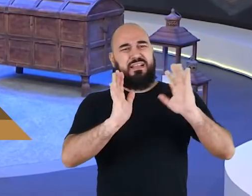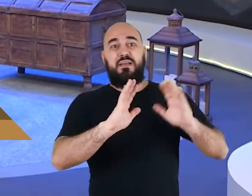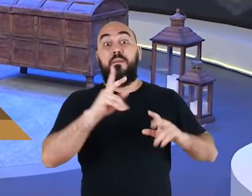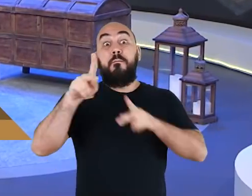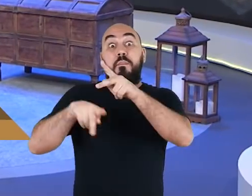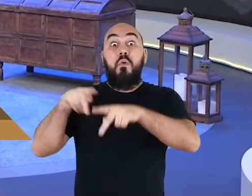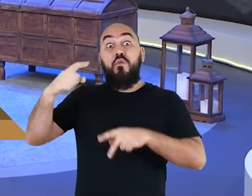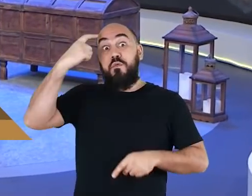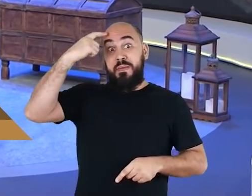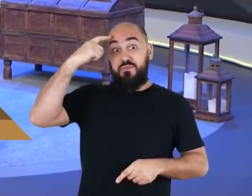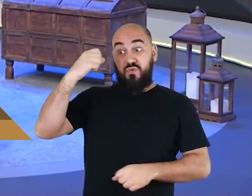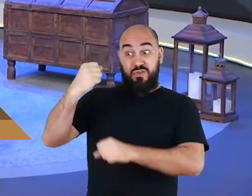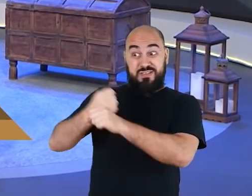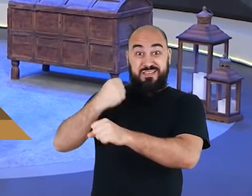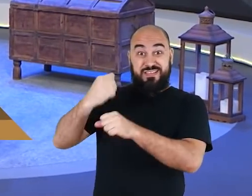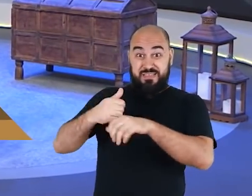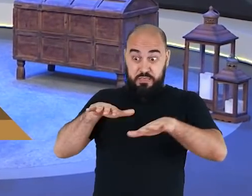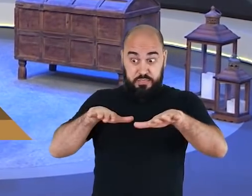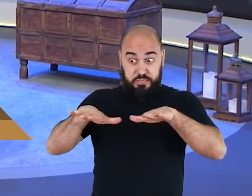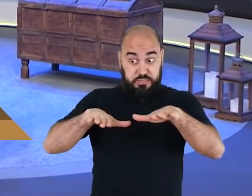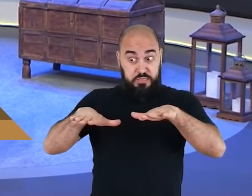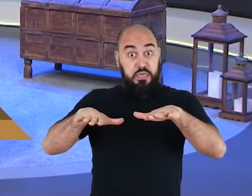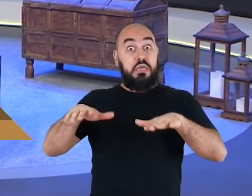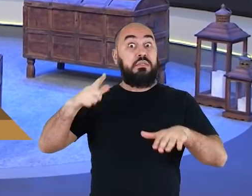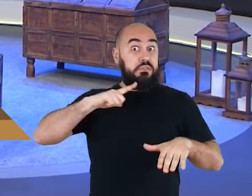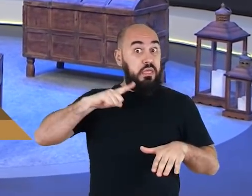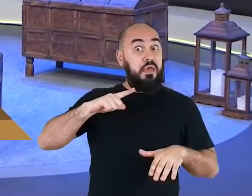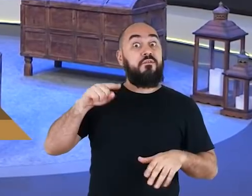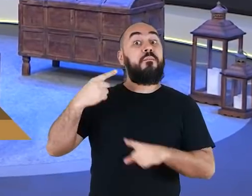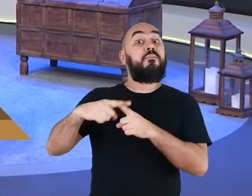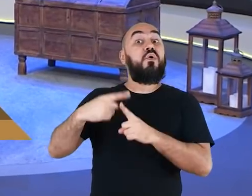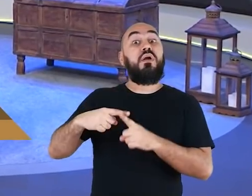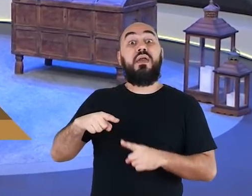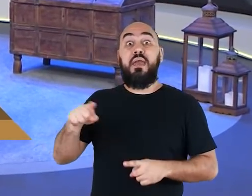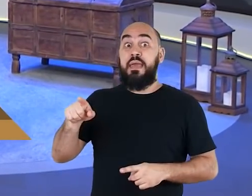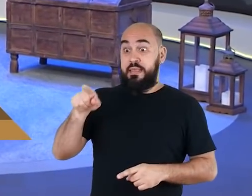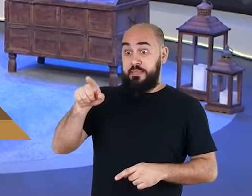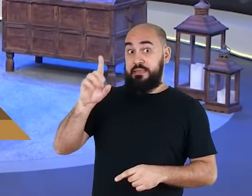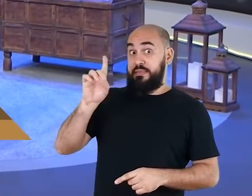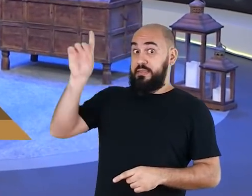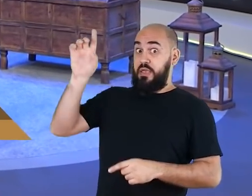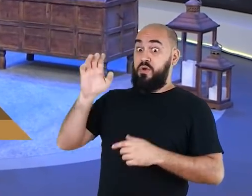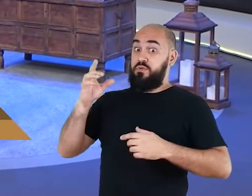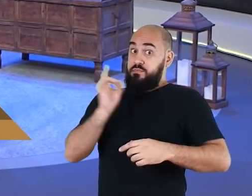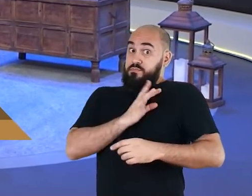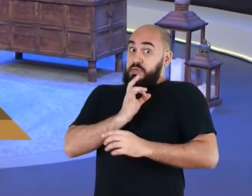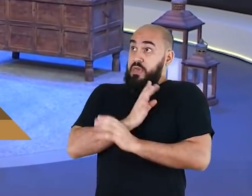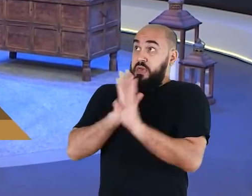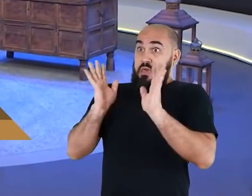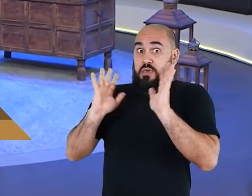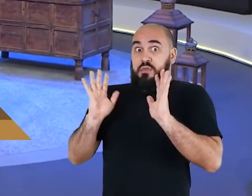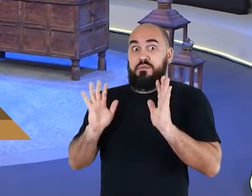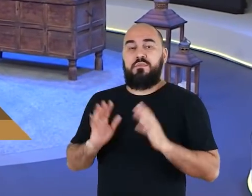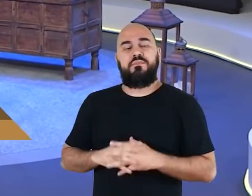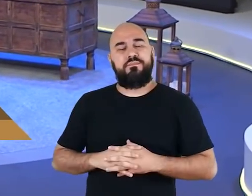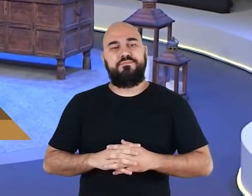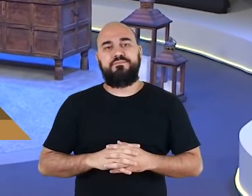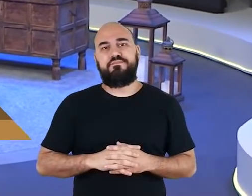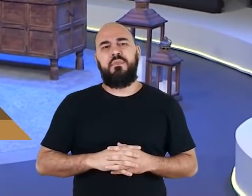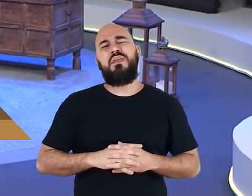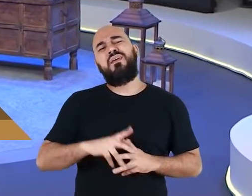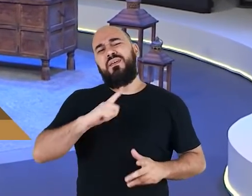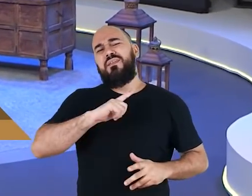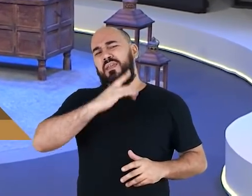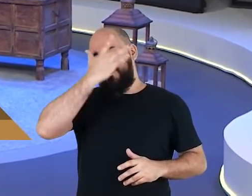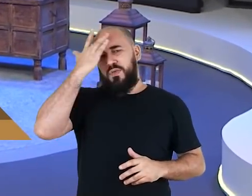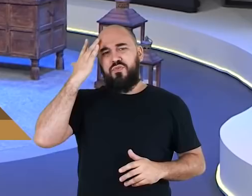é no fundo do mar que ela ainda está até hoje. Impressionante que muitos que viajam até Rhodes para ver